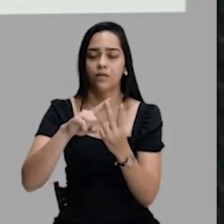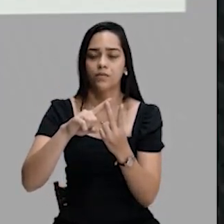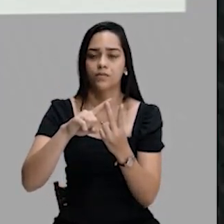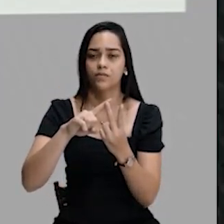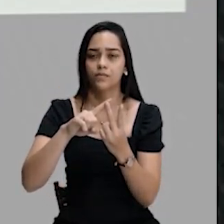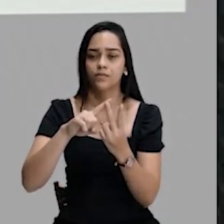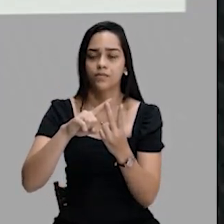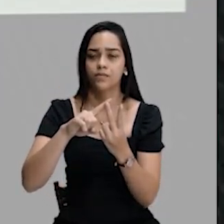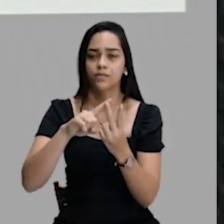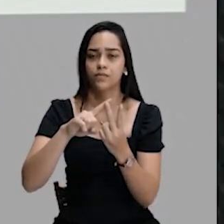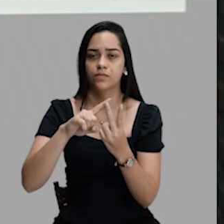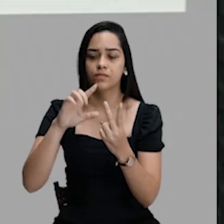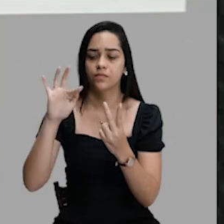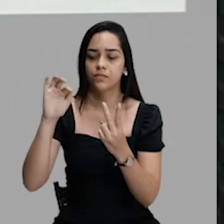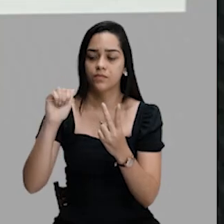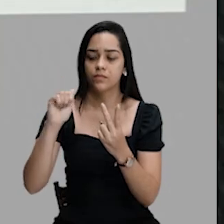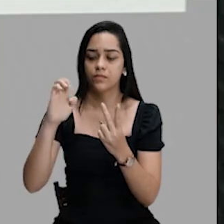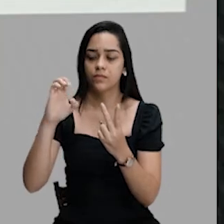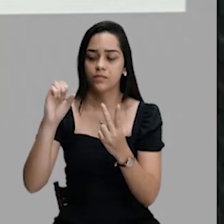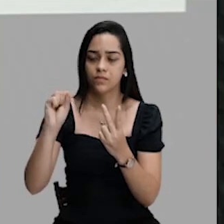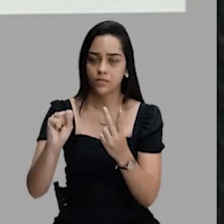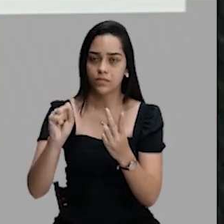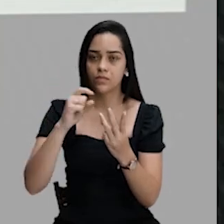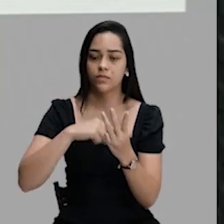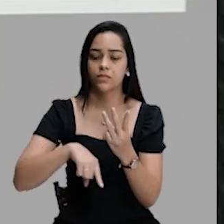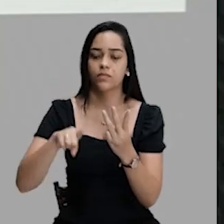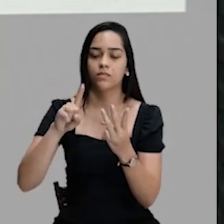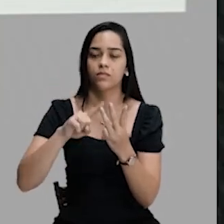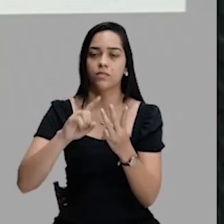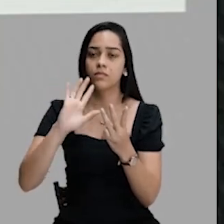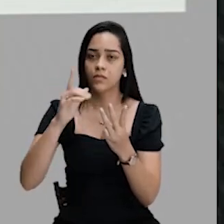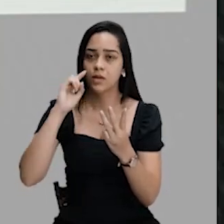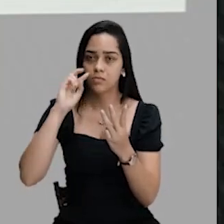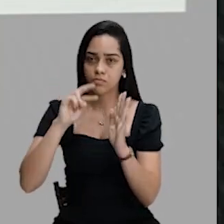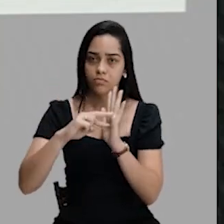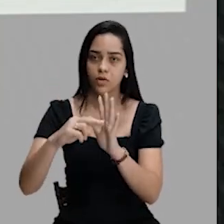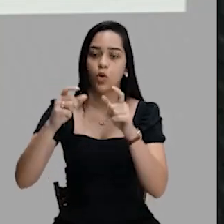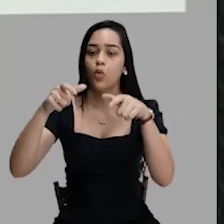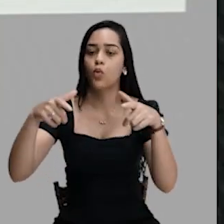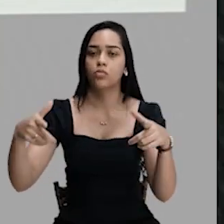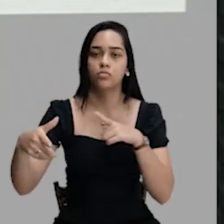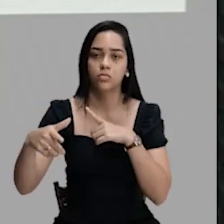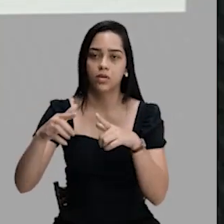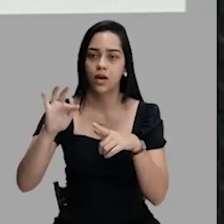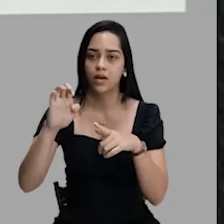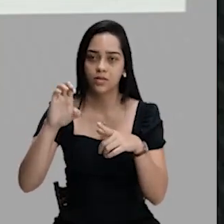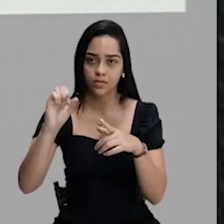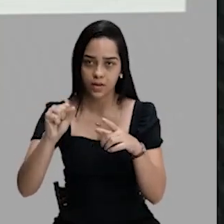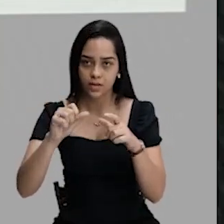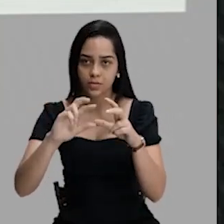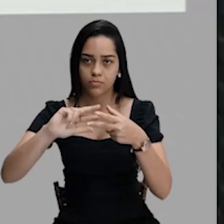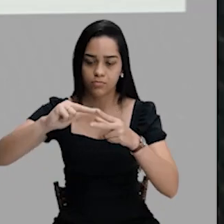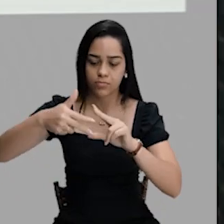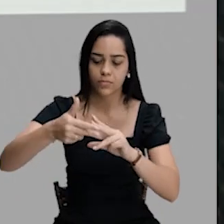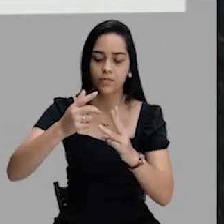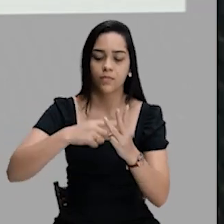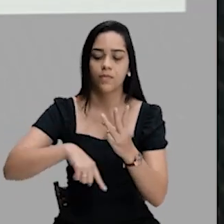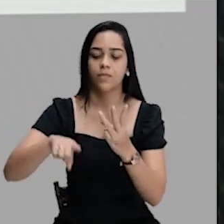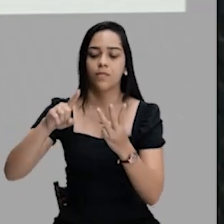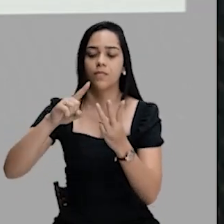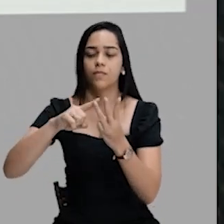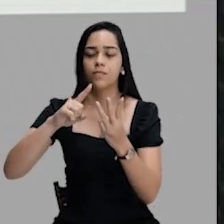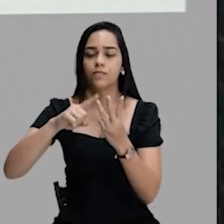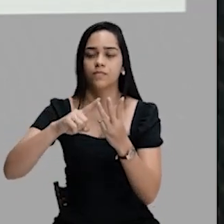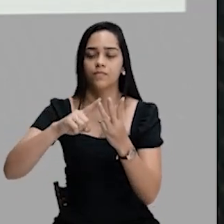também por faces. Já mostrar também onde estão as faces de um poliedro. E ele também